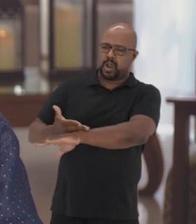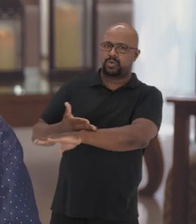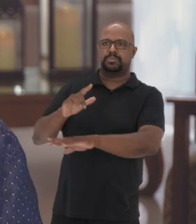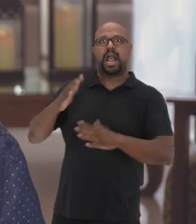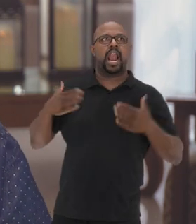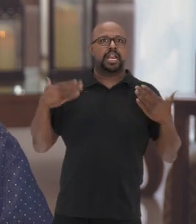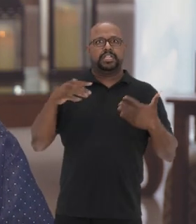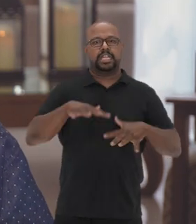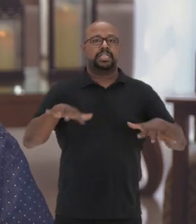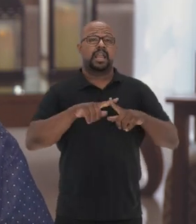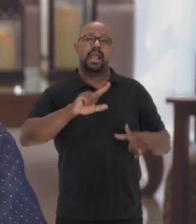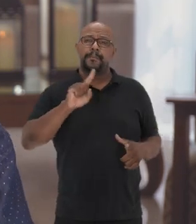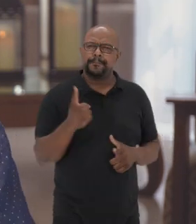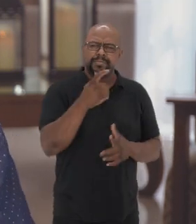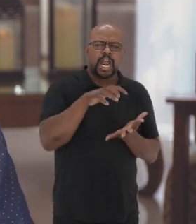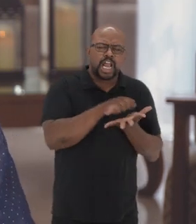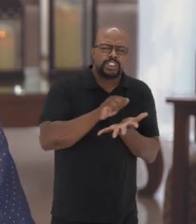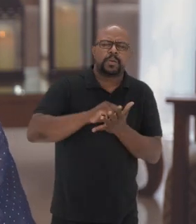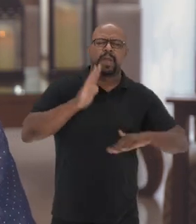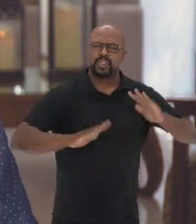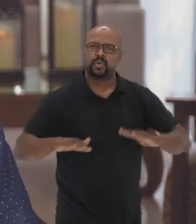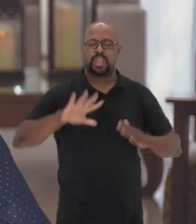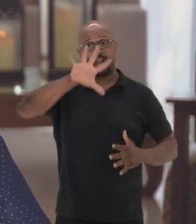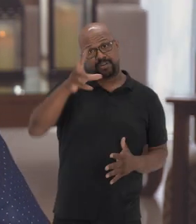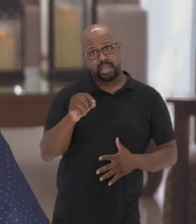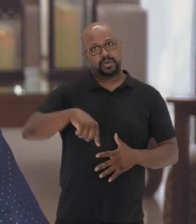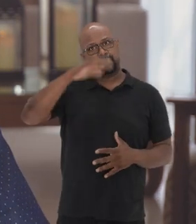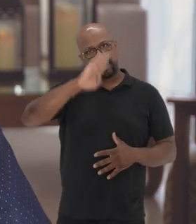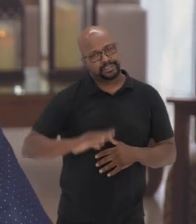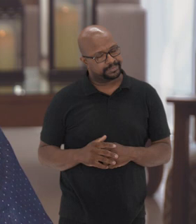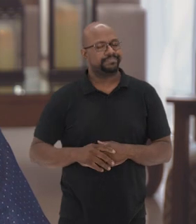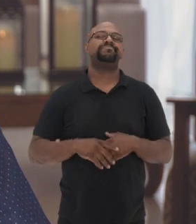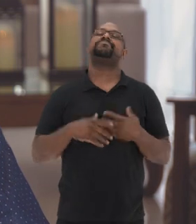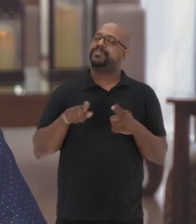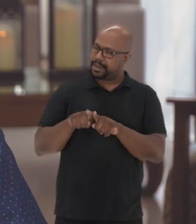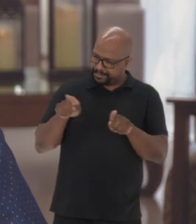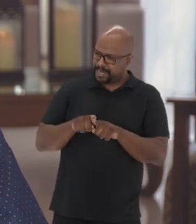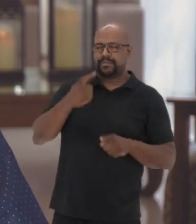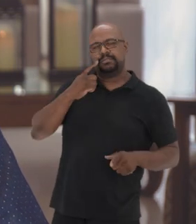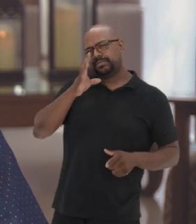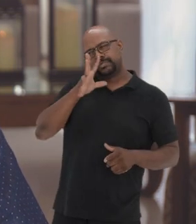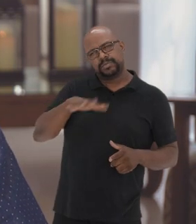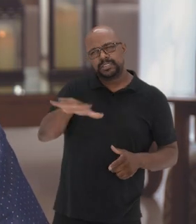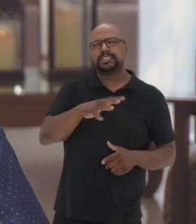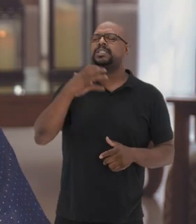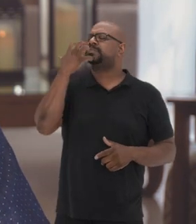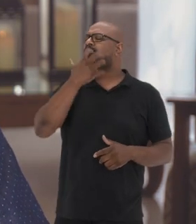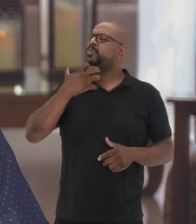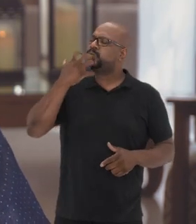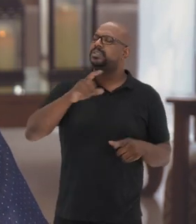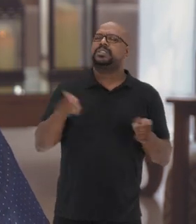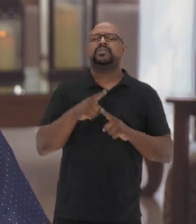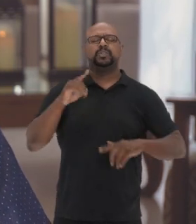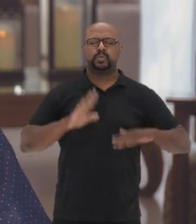dos primeiros registros batuques africanos do Brasil como não pode faltar vamos apreciar um pouco dessas músicas que